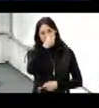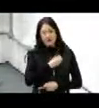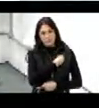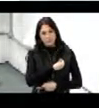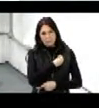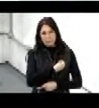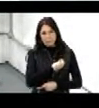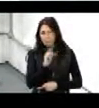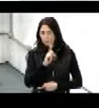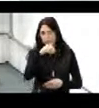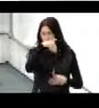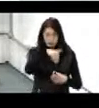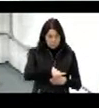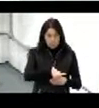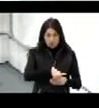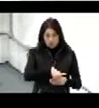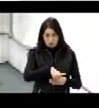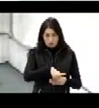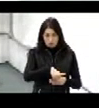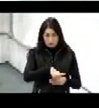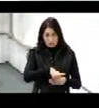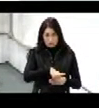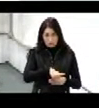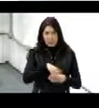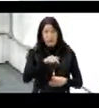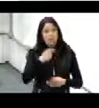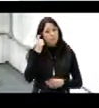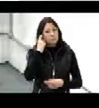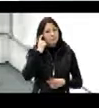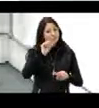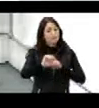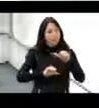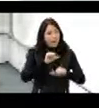foi eleito, está pensando em mudar.